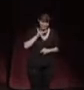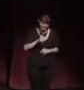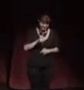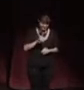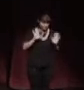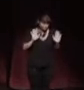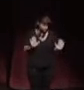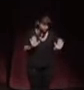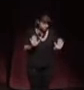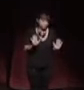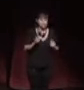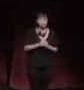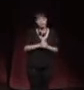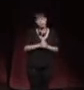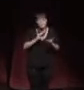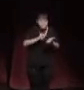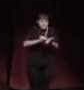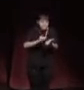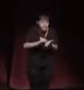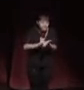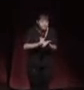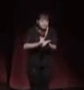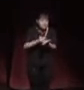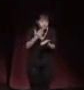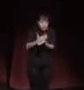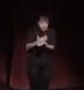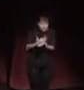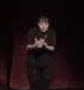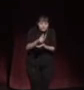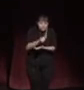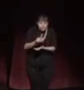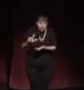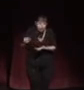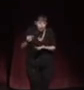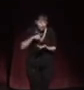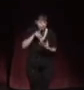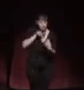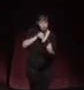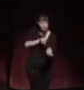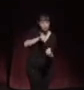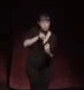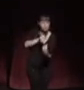tiver esse acolhimento na linguagem,